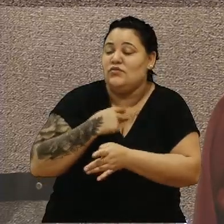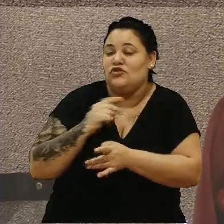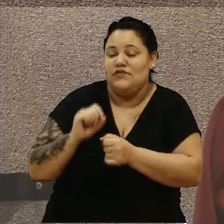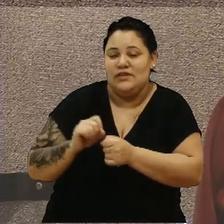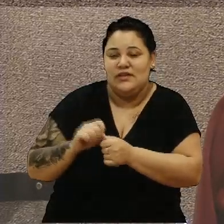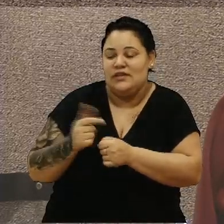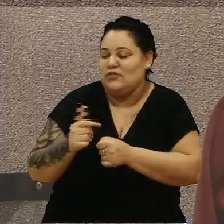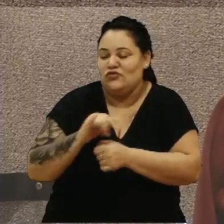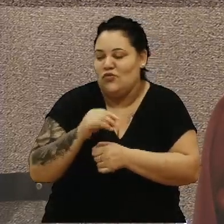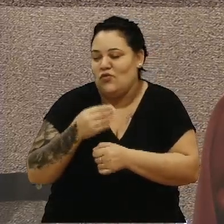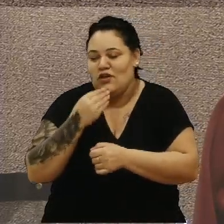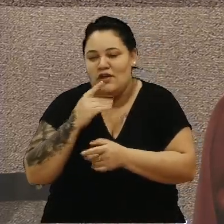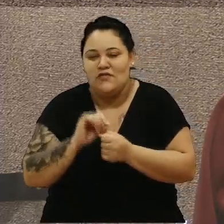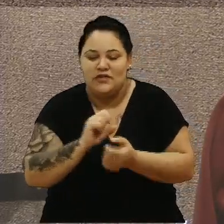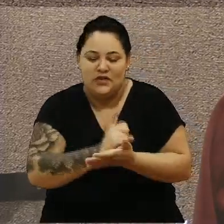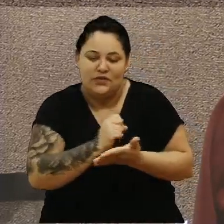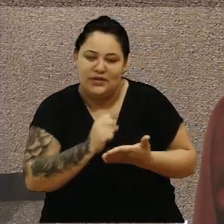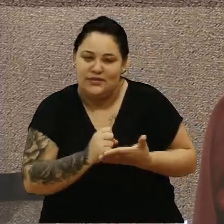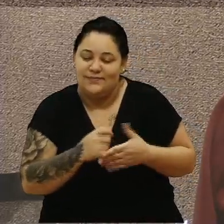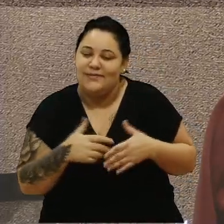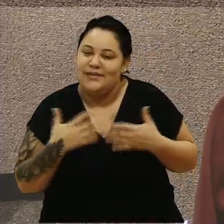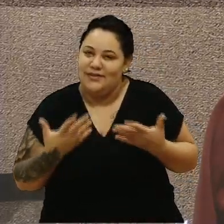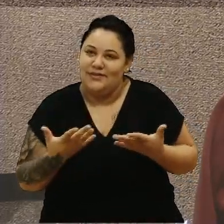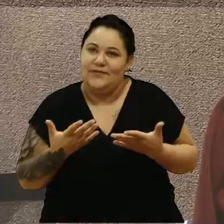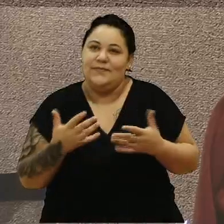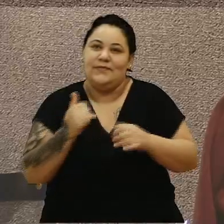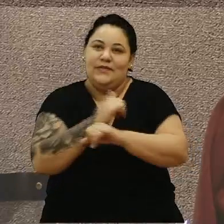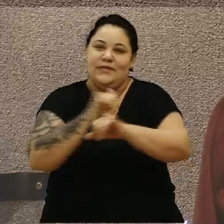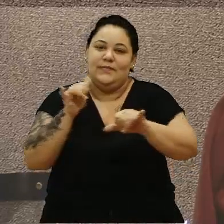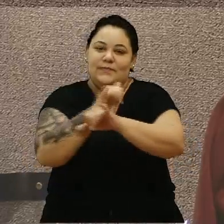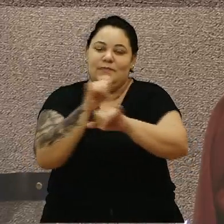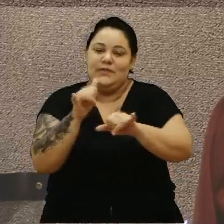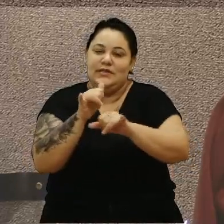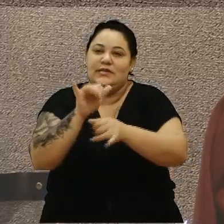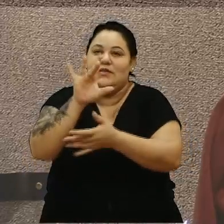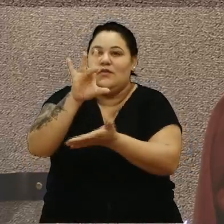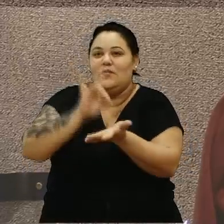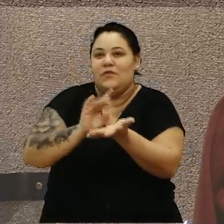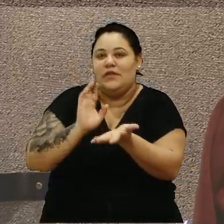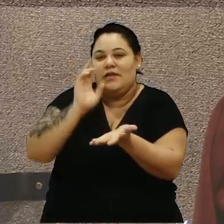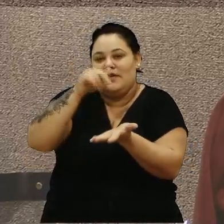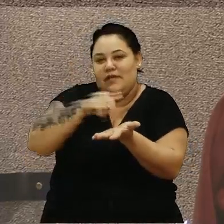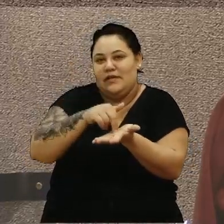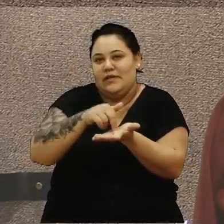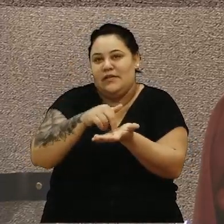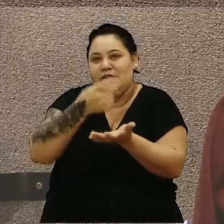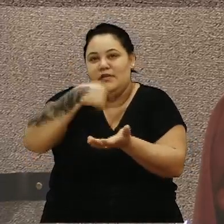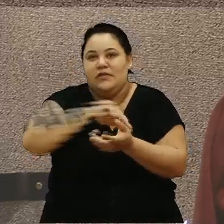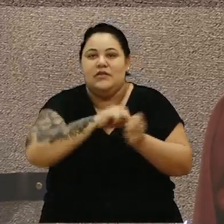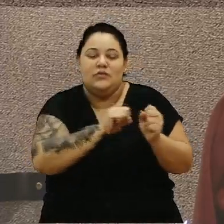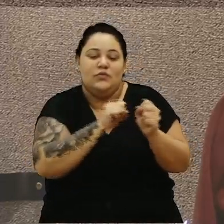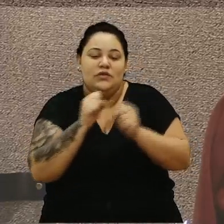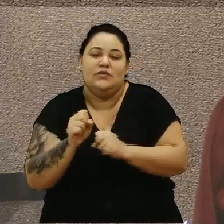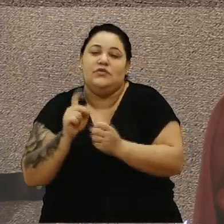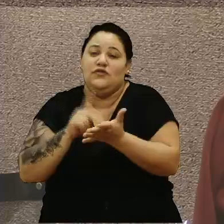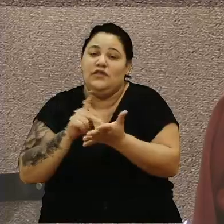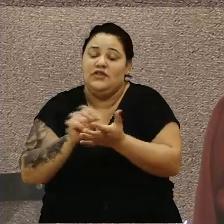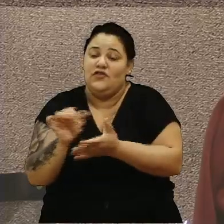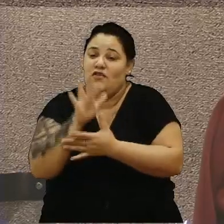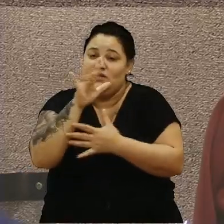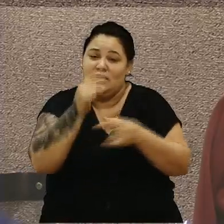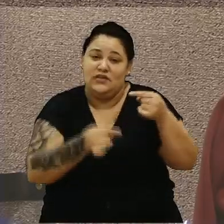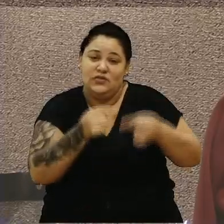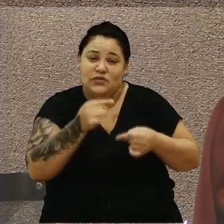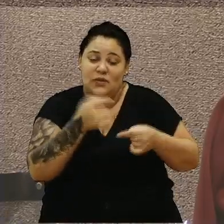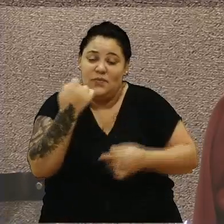possibilidade da ampliação. Então, trazer informações que sejam reais e efetivas e que a gente possa, de fato, valorizar o que está em discussão aqui.